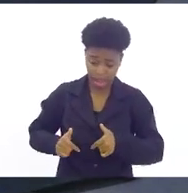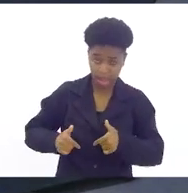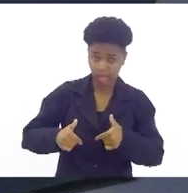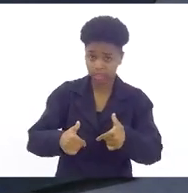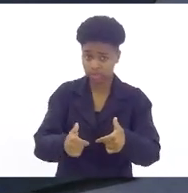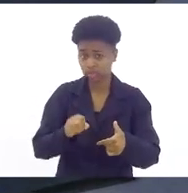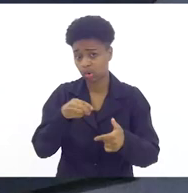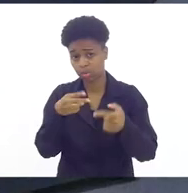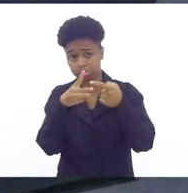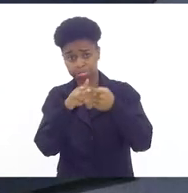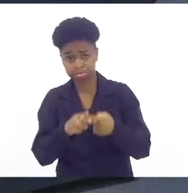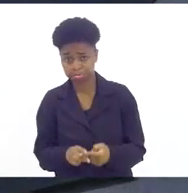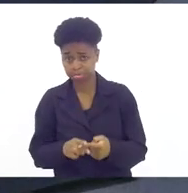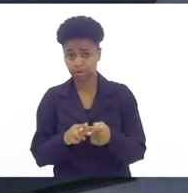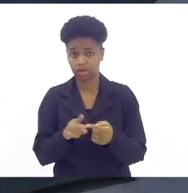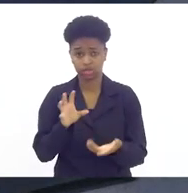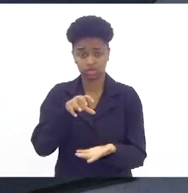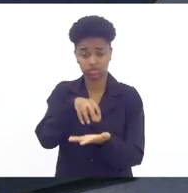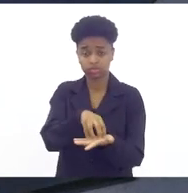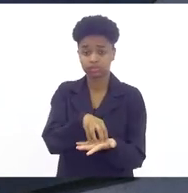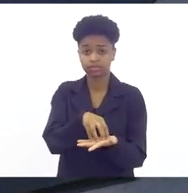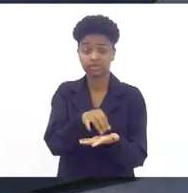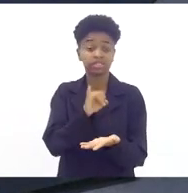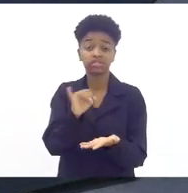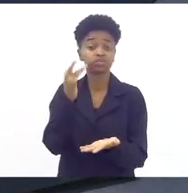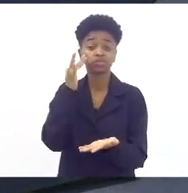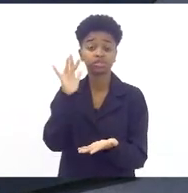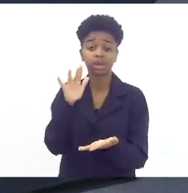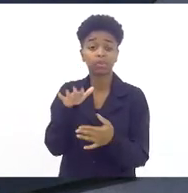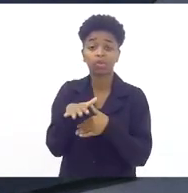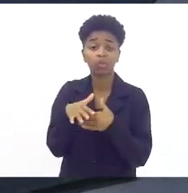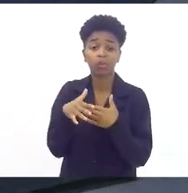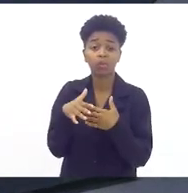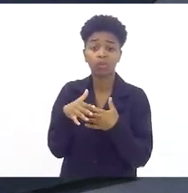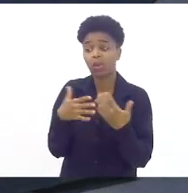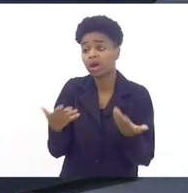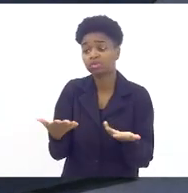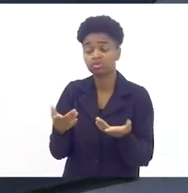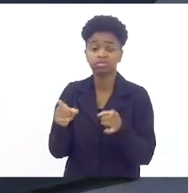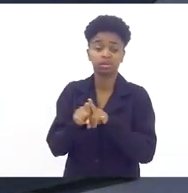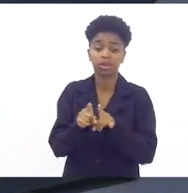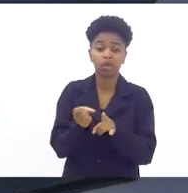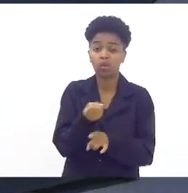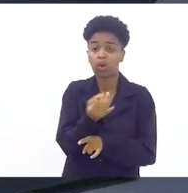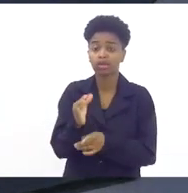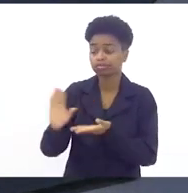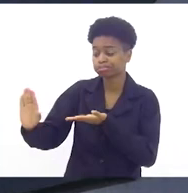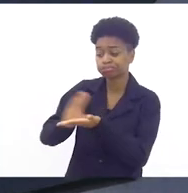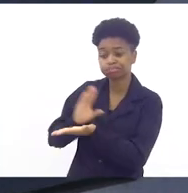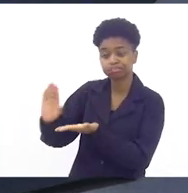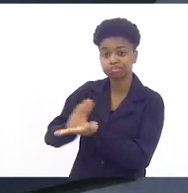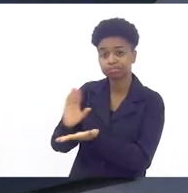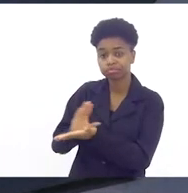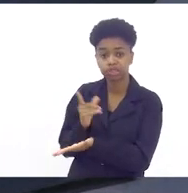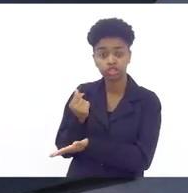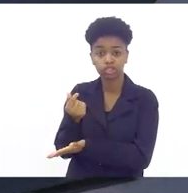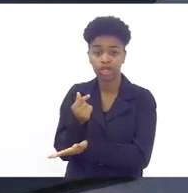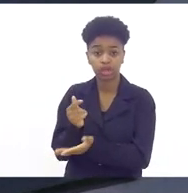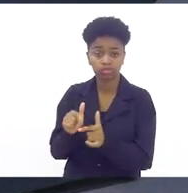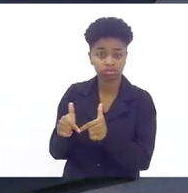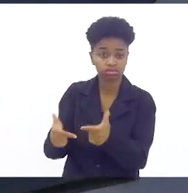a manutenção da unidade se ele não sabe quanto e com qual regularidade ele vai receber o recurso para fazer aquilo